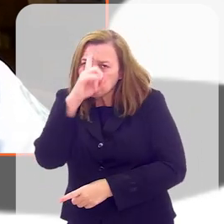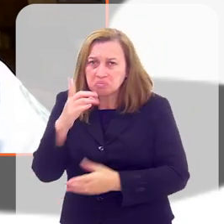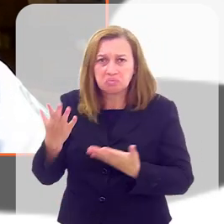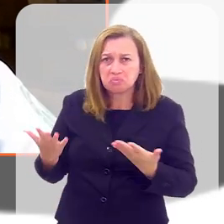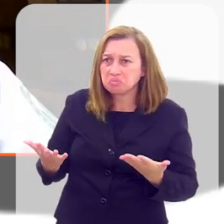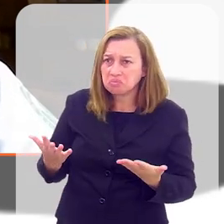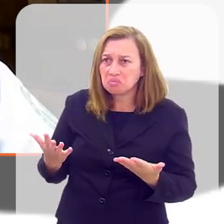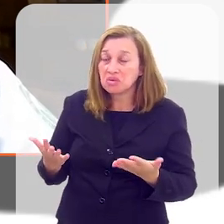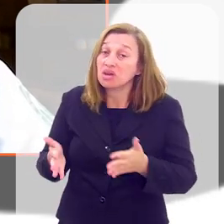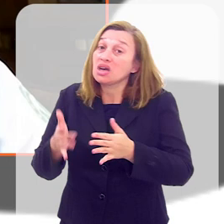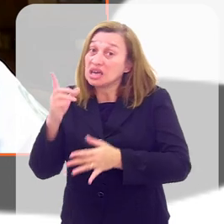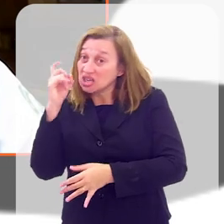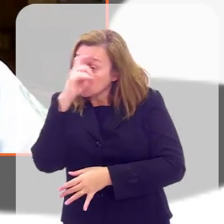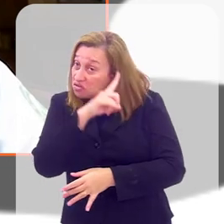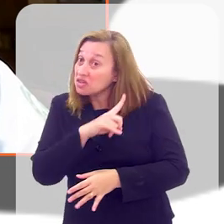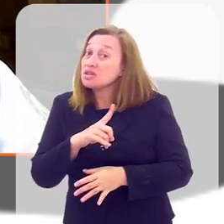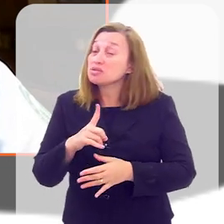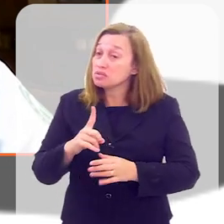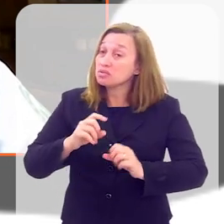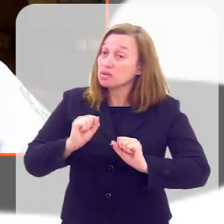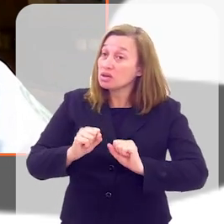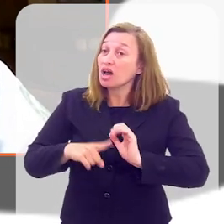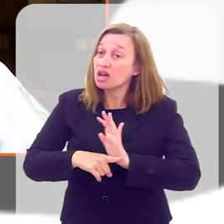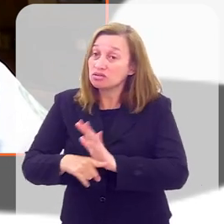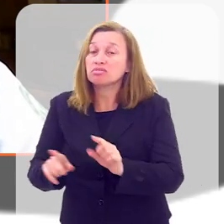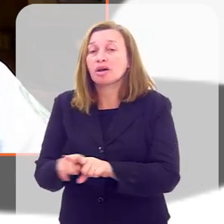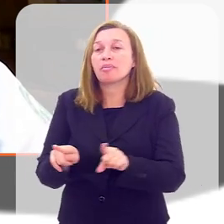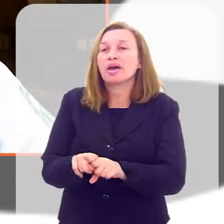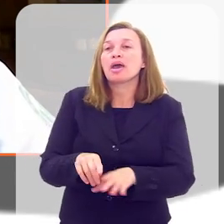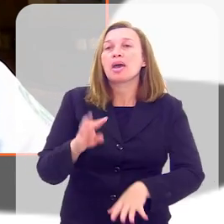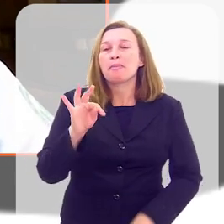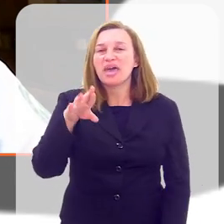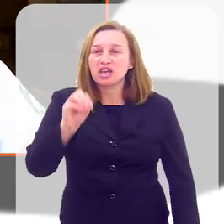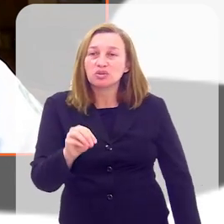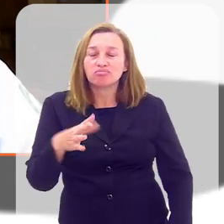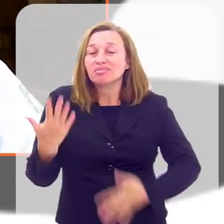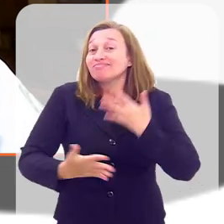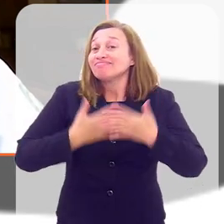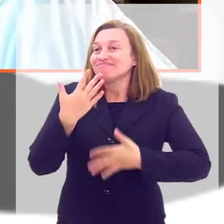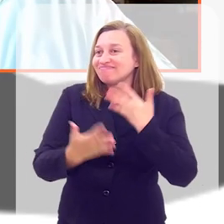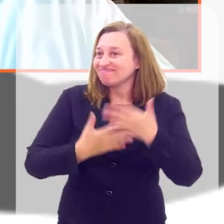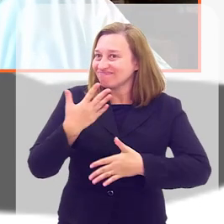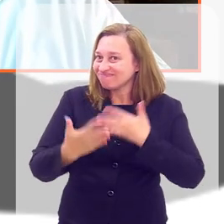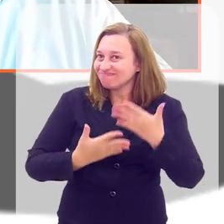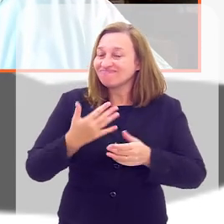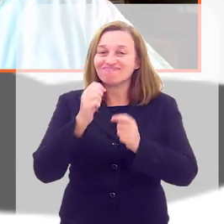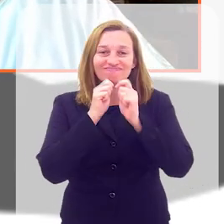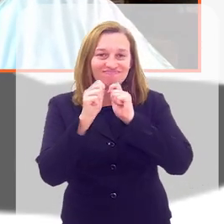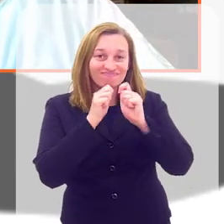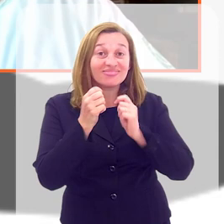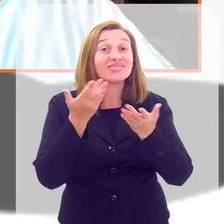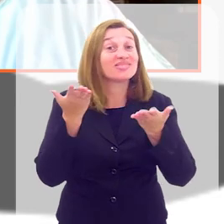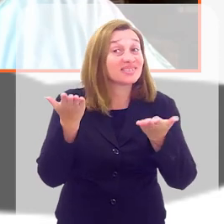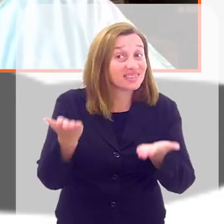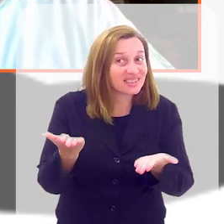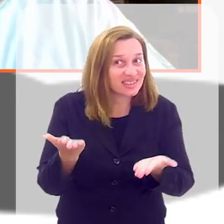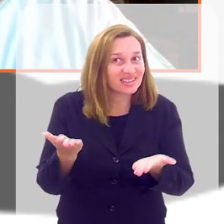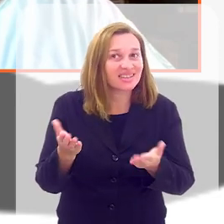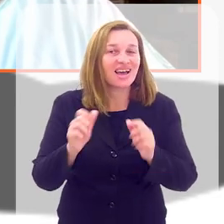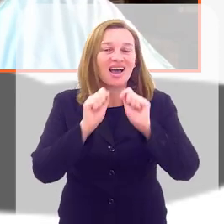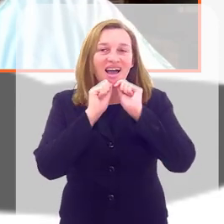escola hospital que é mais complexo mas a gente atende também é uma alegria